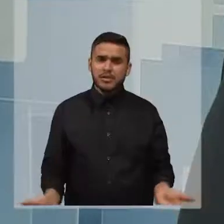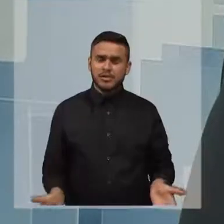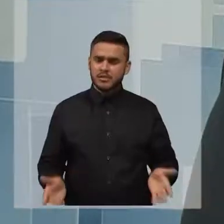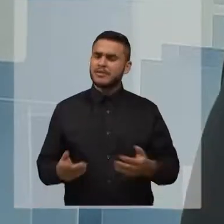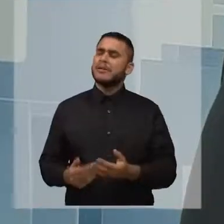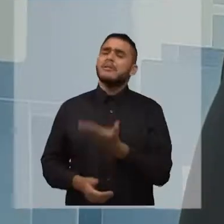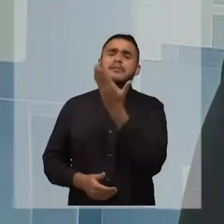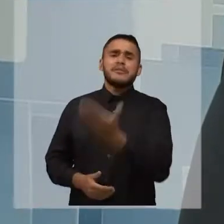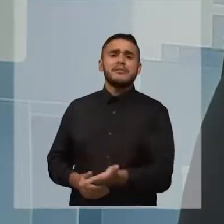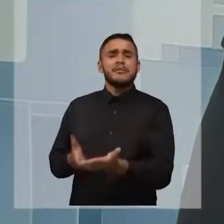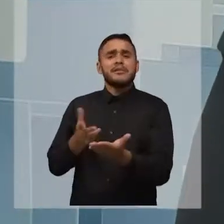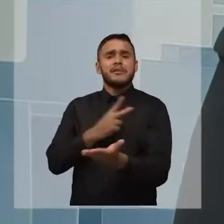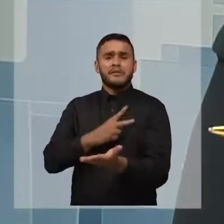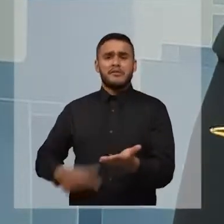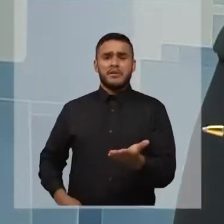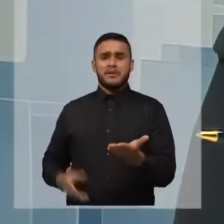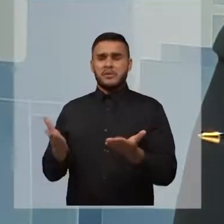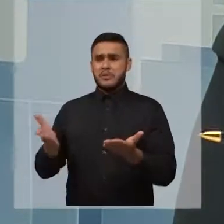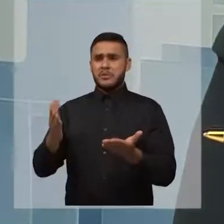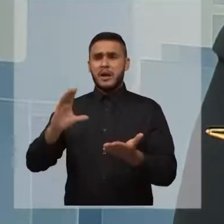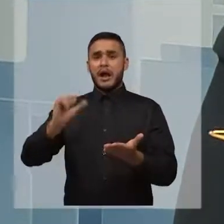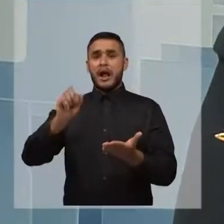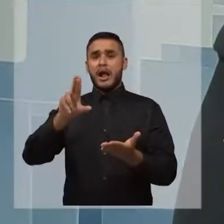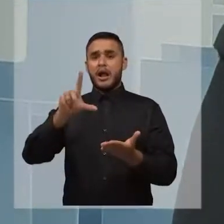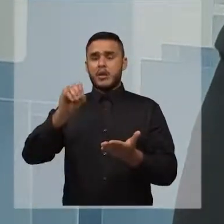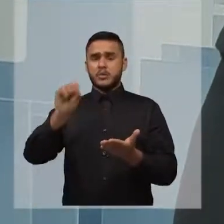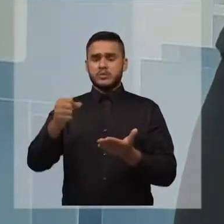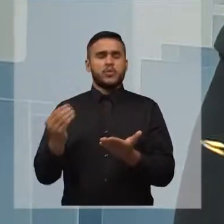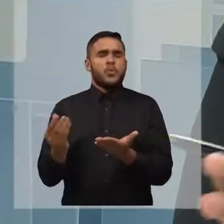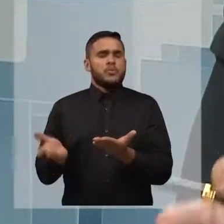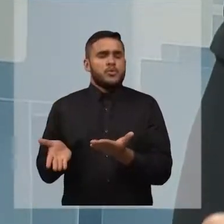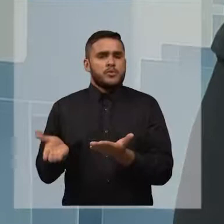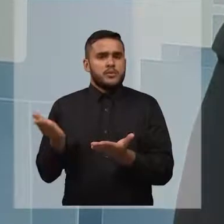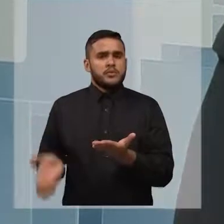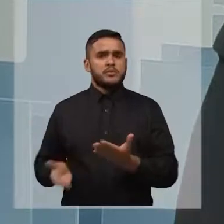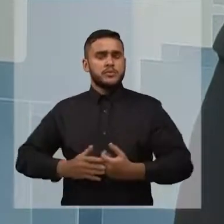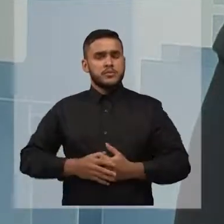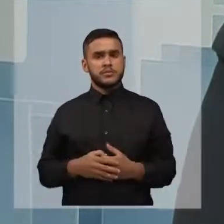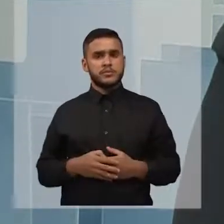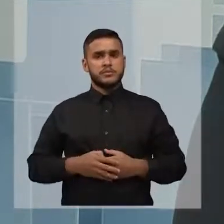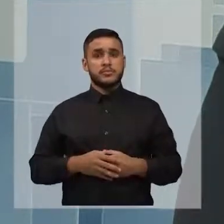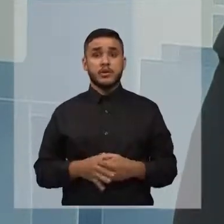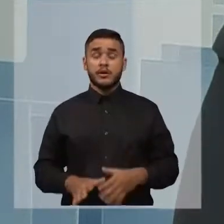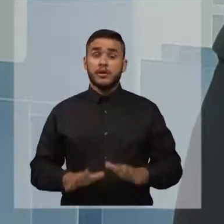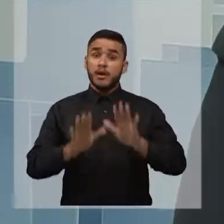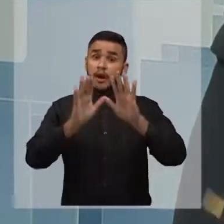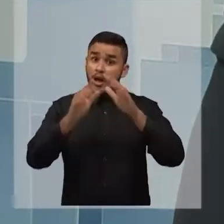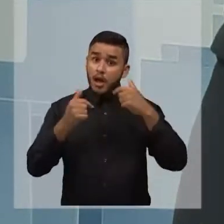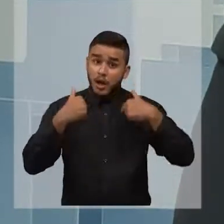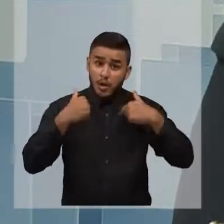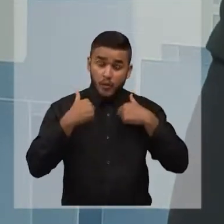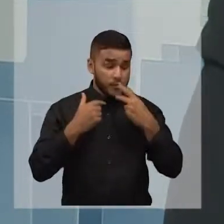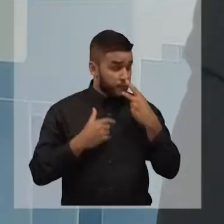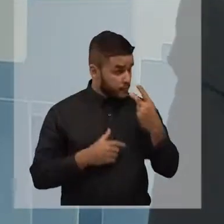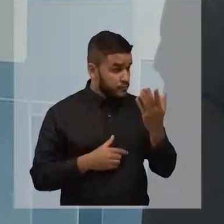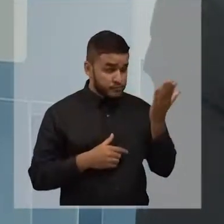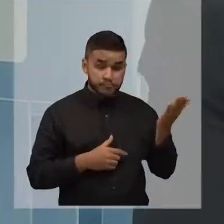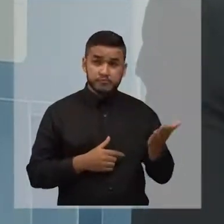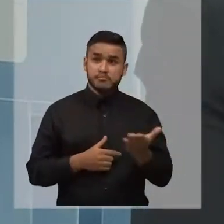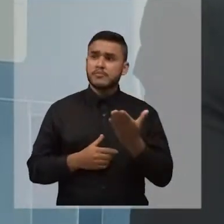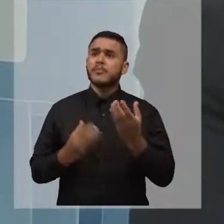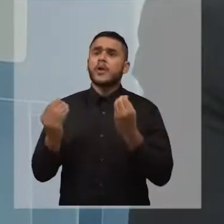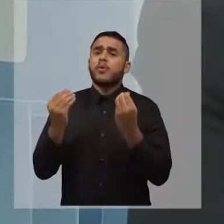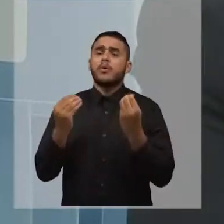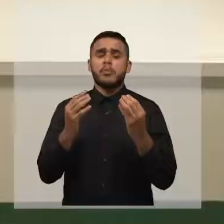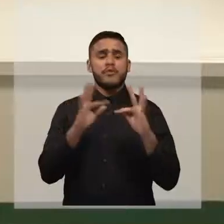é o grau de ascendência, aí eu fico preocupado até, do Jair Messias Bolsonaro, estou falando pai, com os filhos.